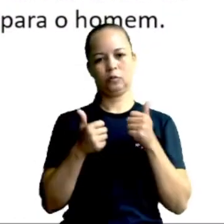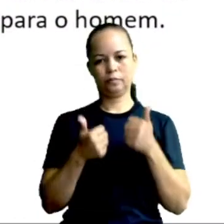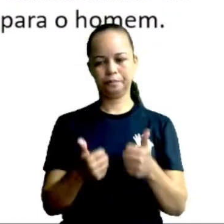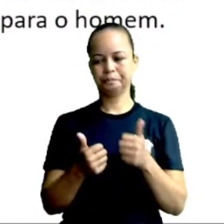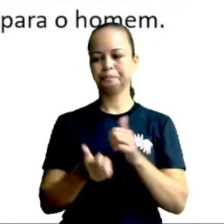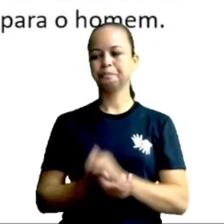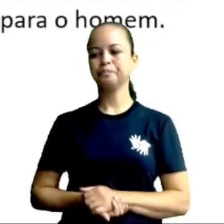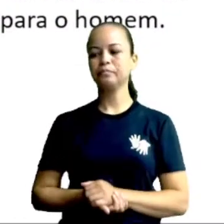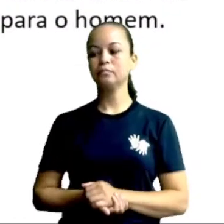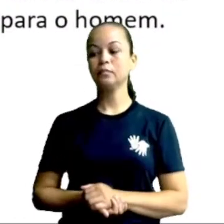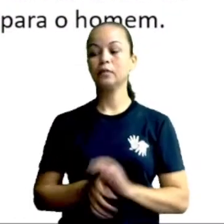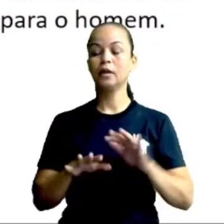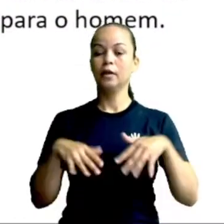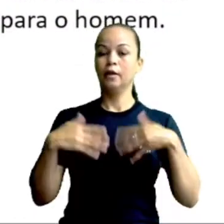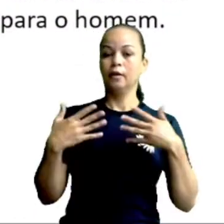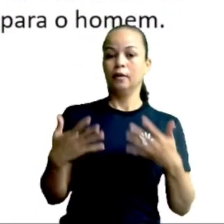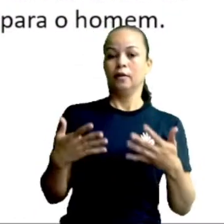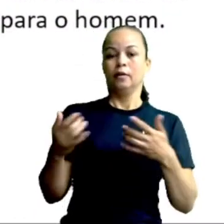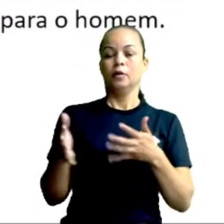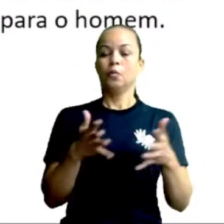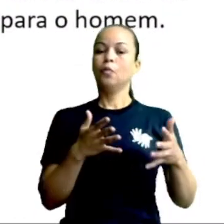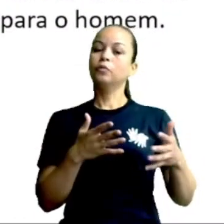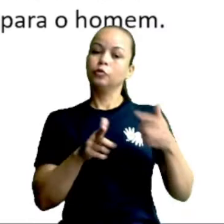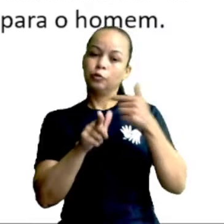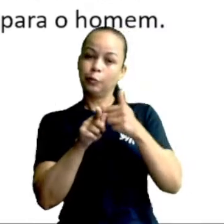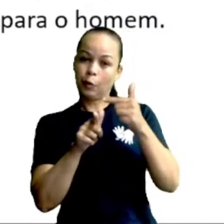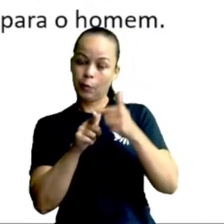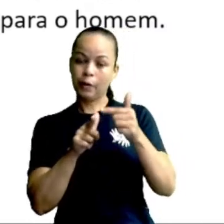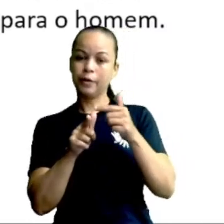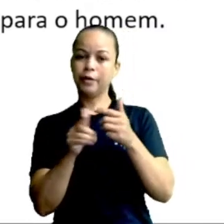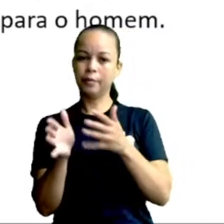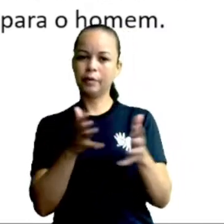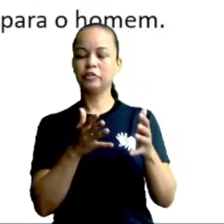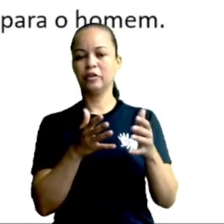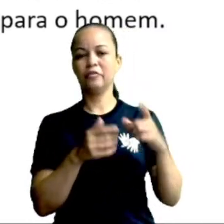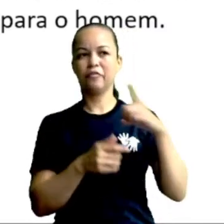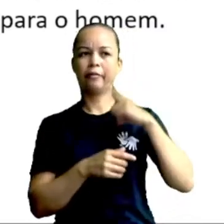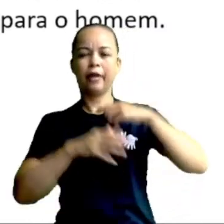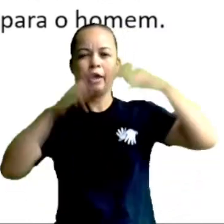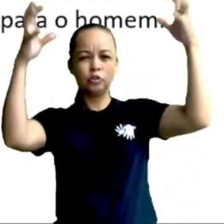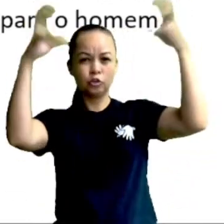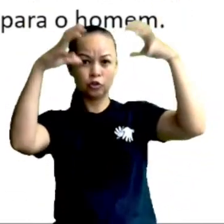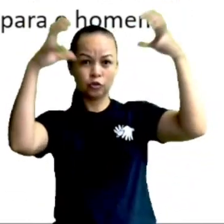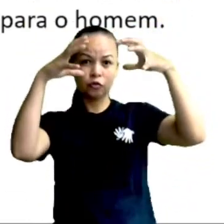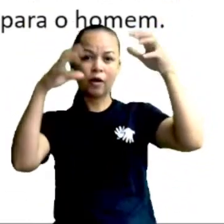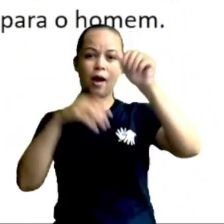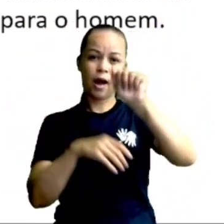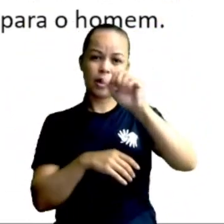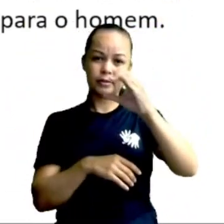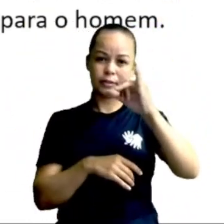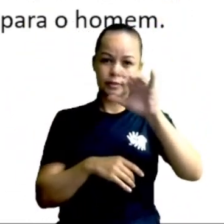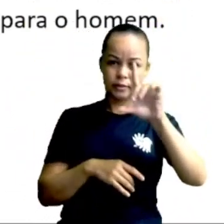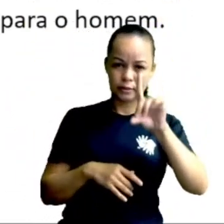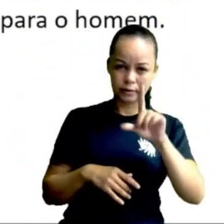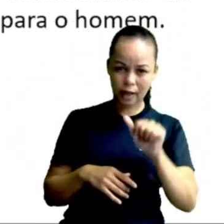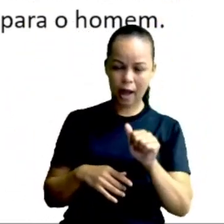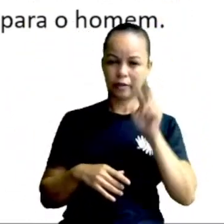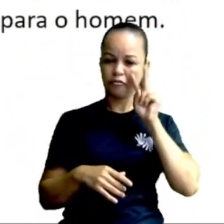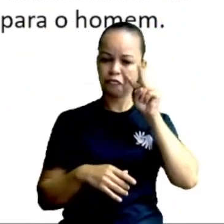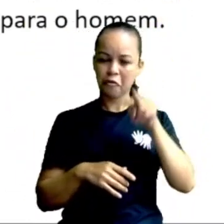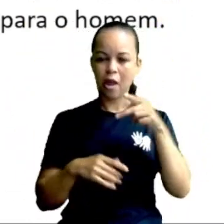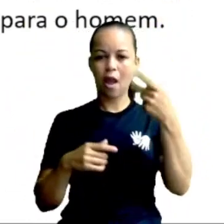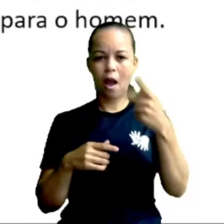E aí uma das causas, né, a gente vai ter a questão das chuvas ácidas, que a gente não vê muito por aqui, a questão